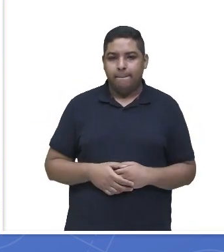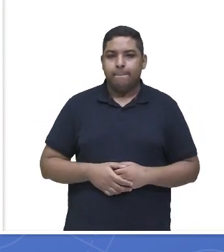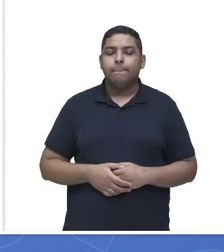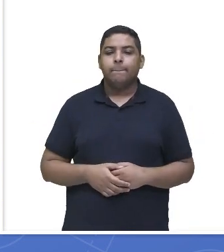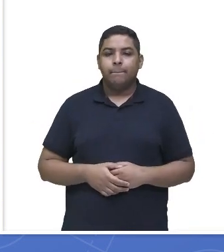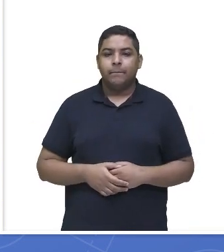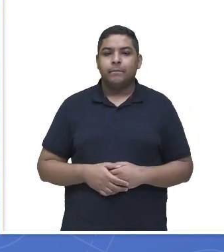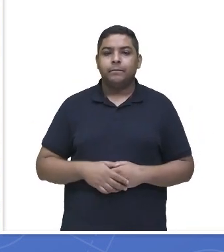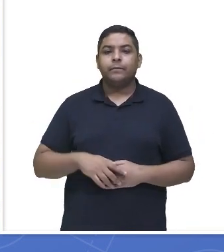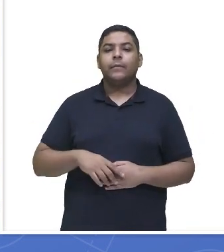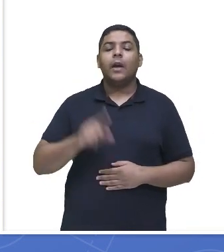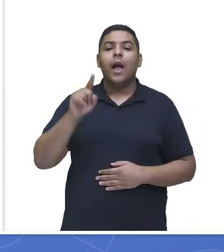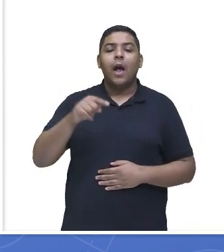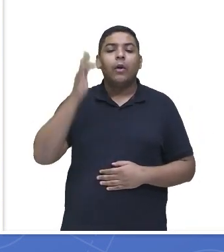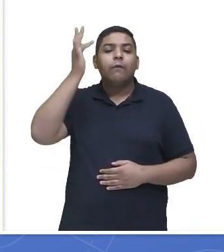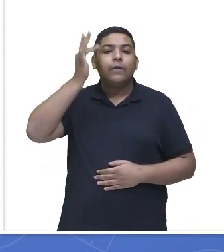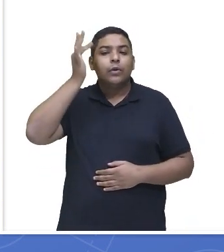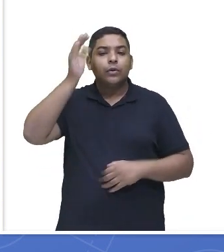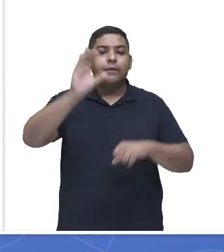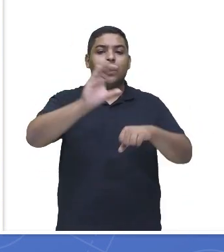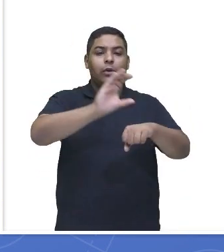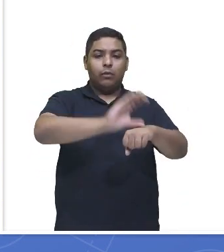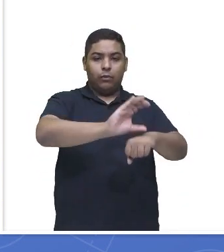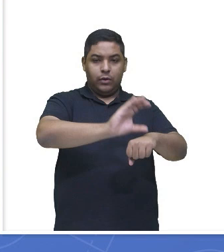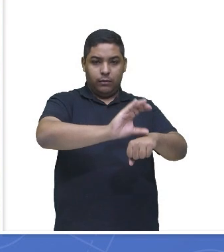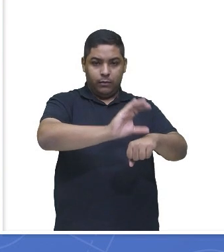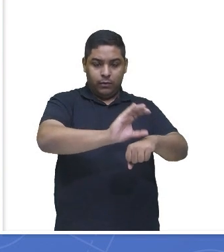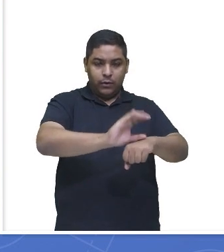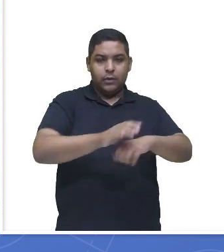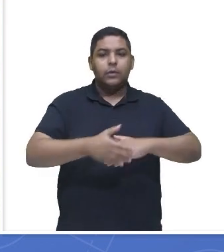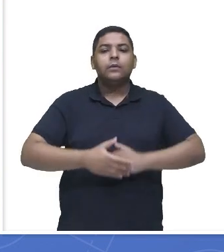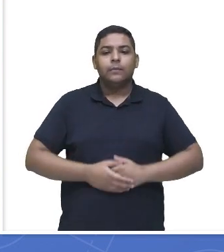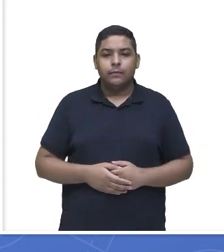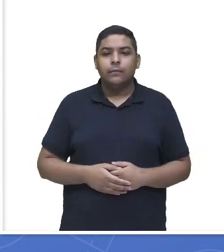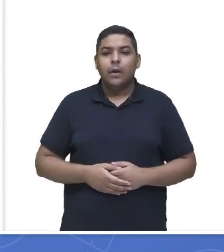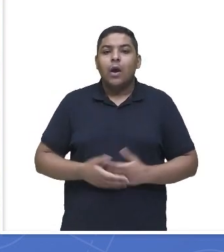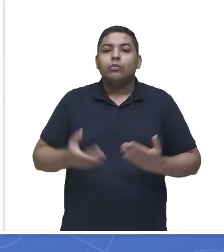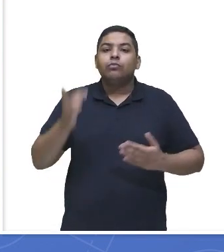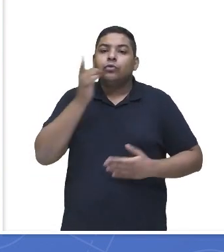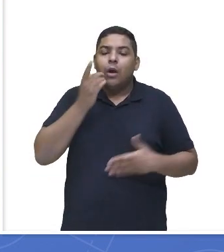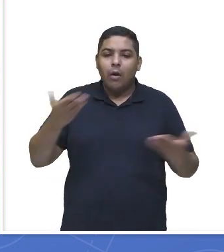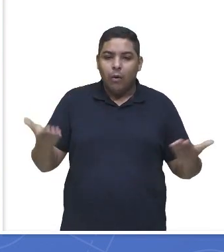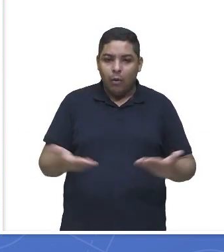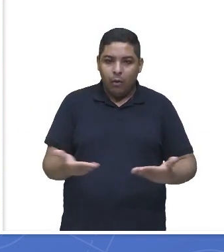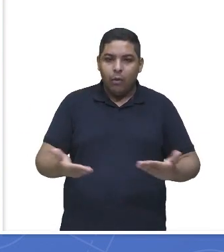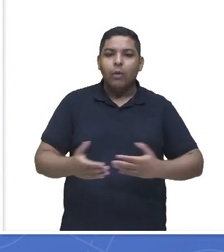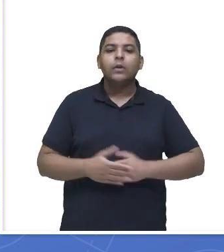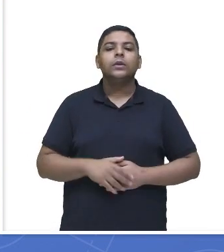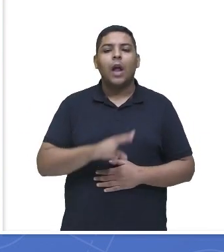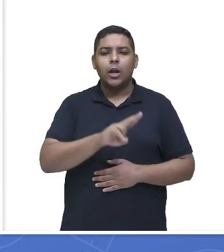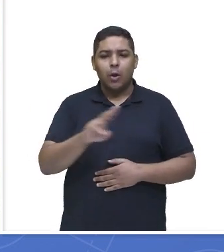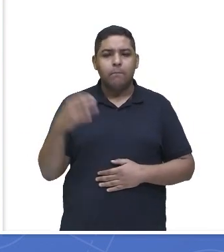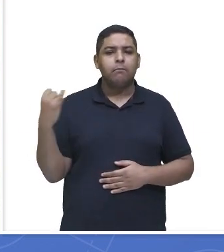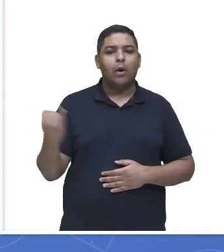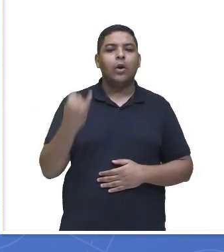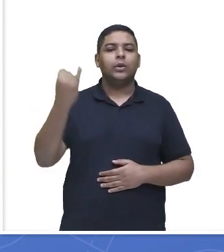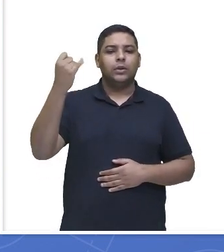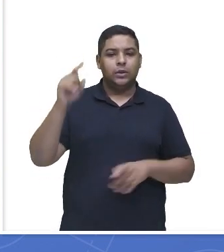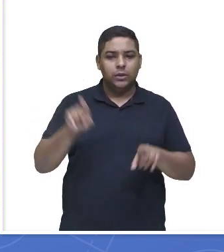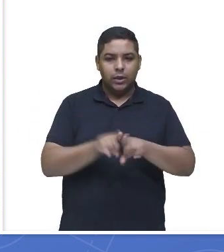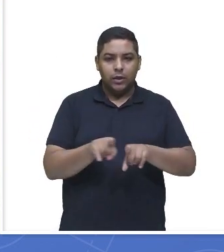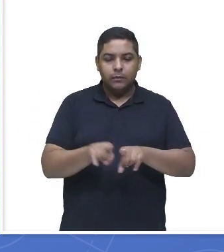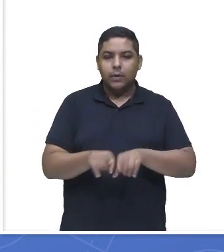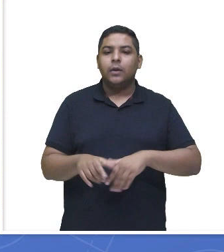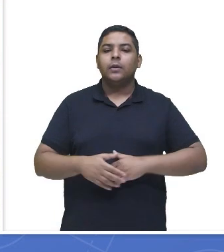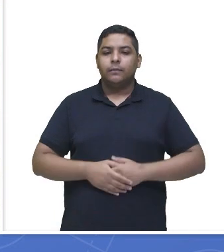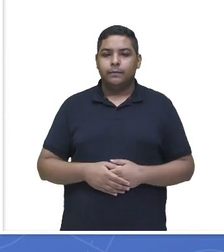filosofia contemporânea, tá? Até os nossos dias atuais. E nomes interessantíssimos aqui também, tá